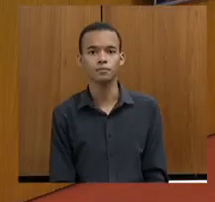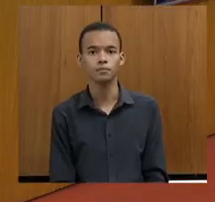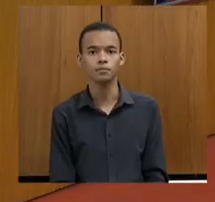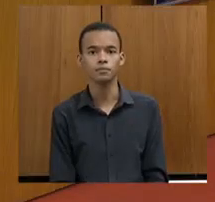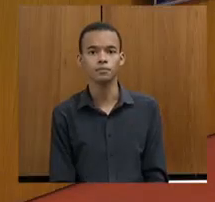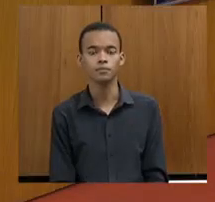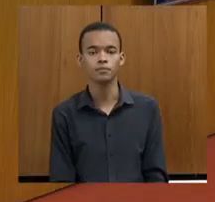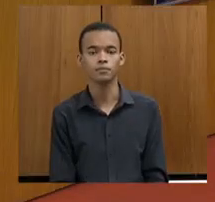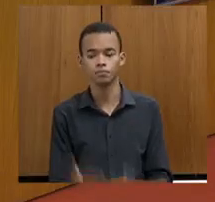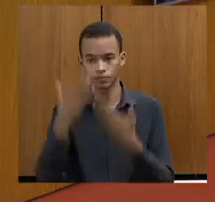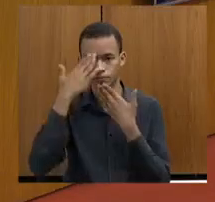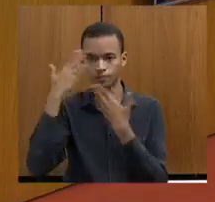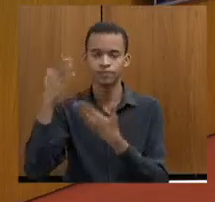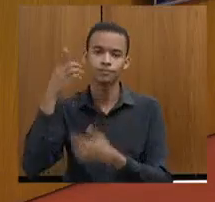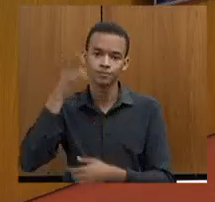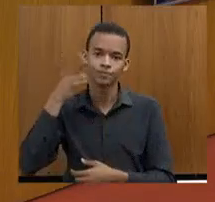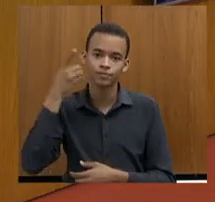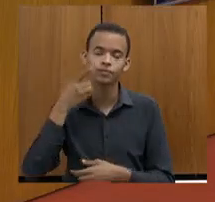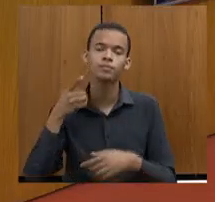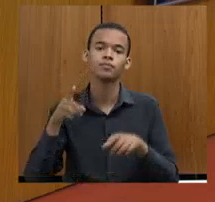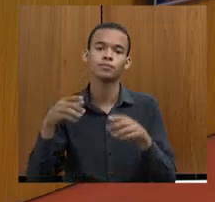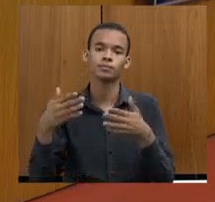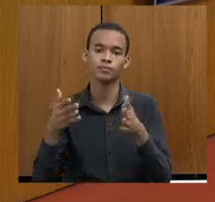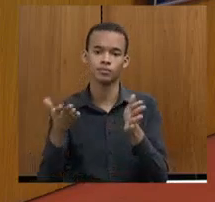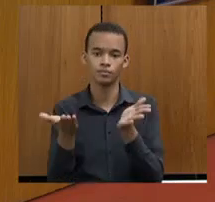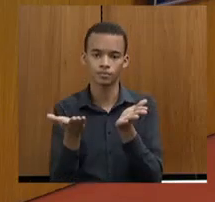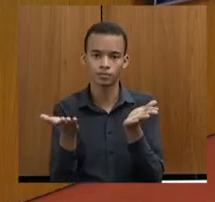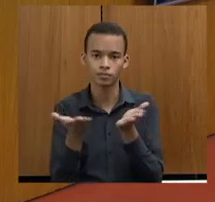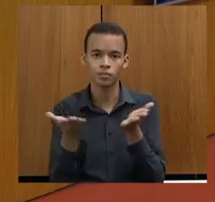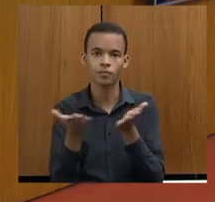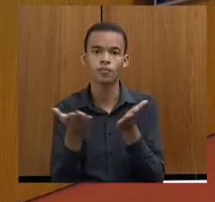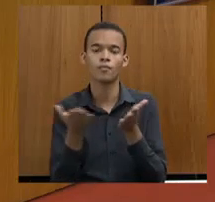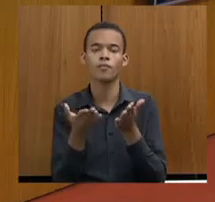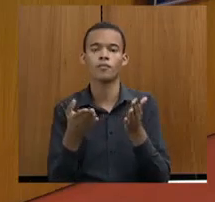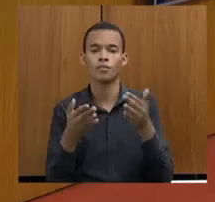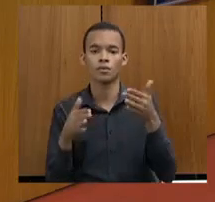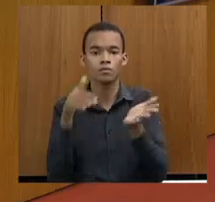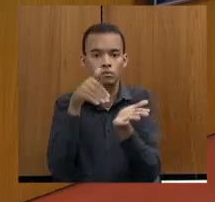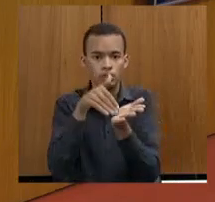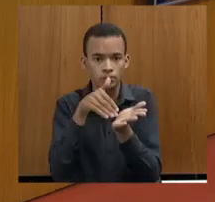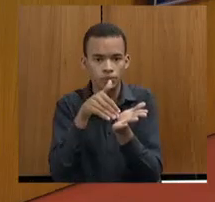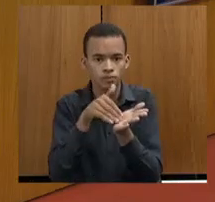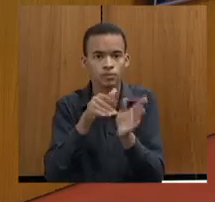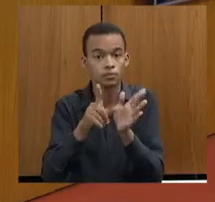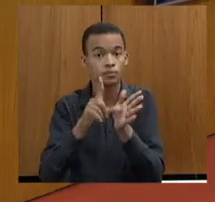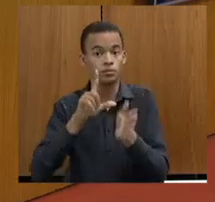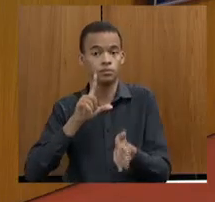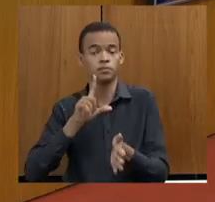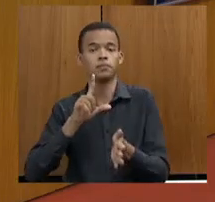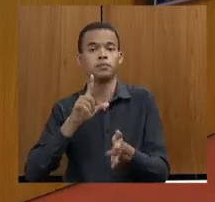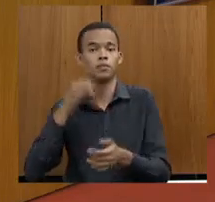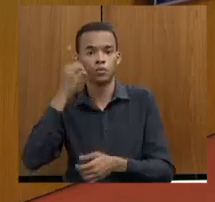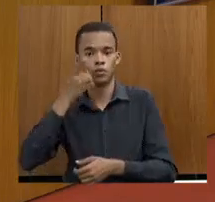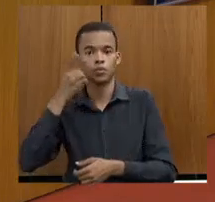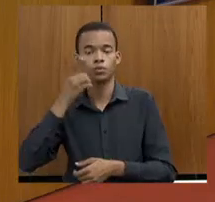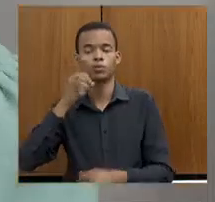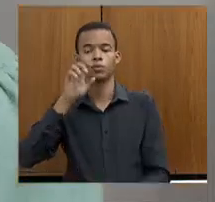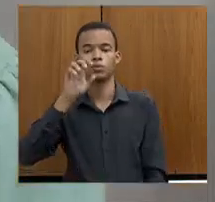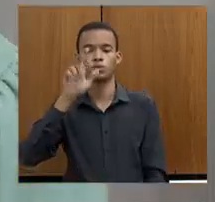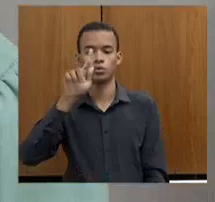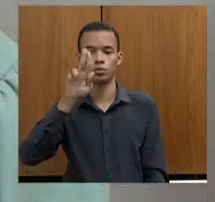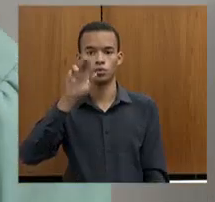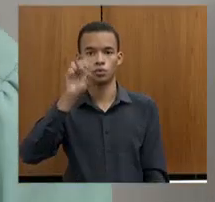Zé Guilherme antes de passar para as considerações finais do secretários o deputado Gustavo Santana